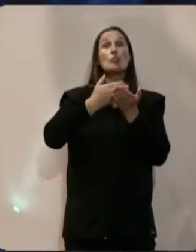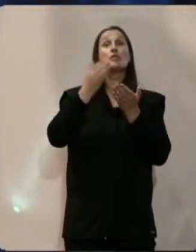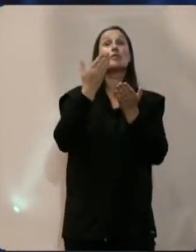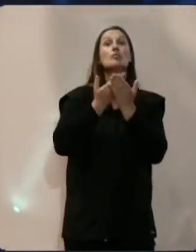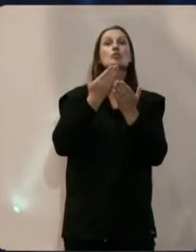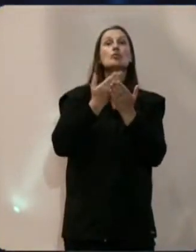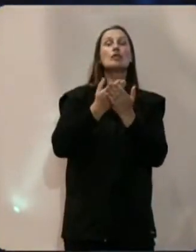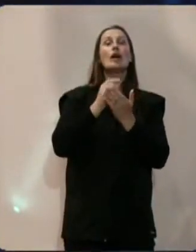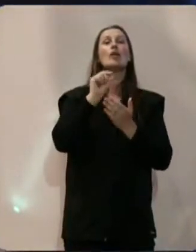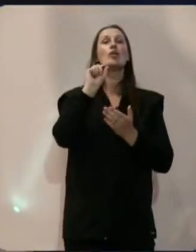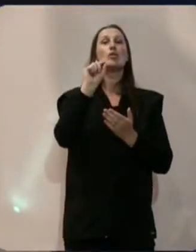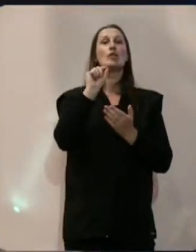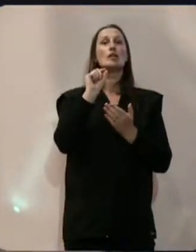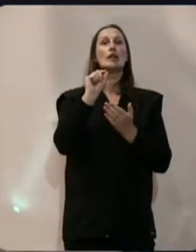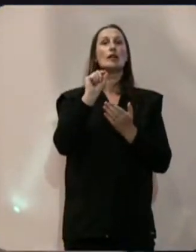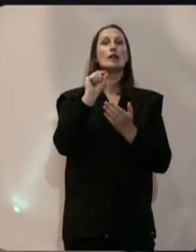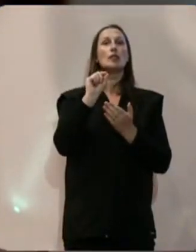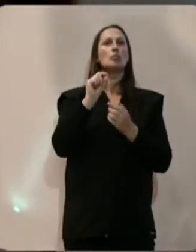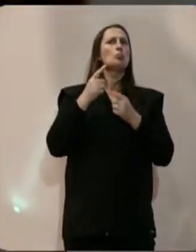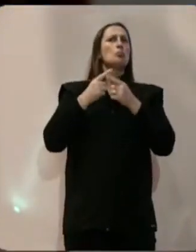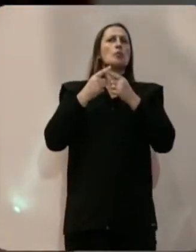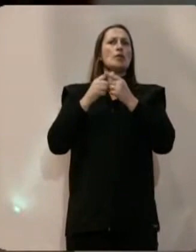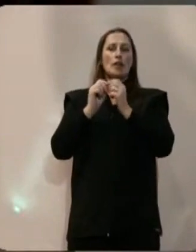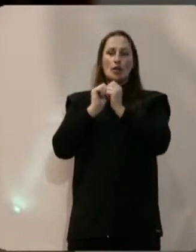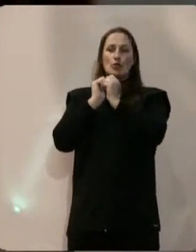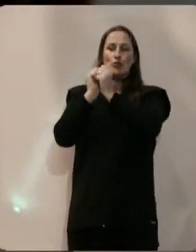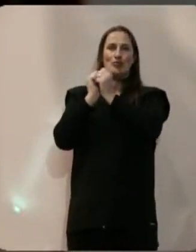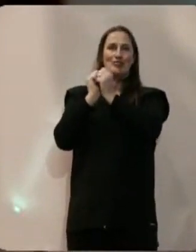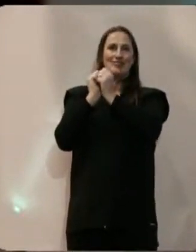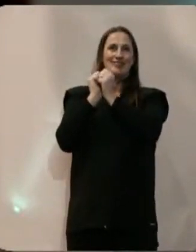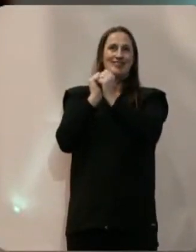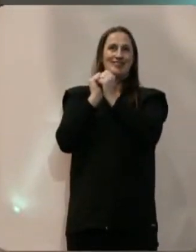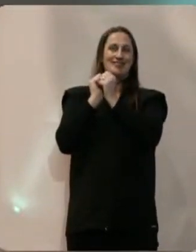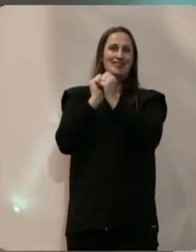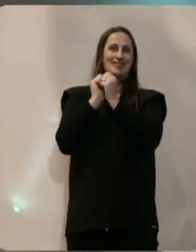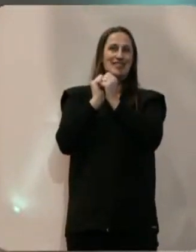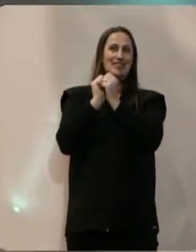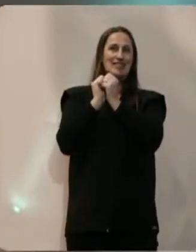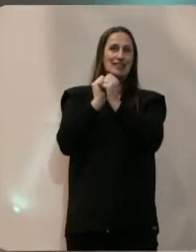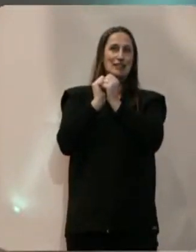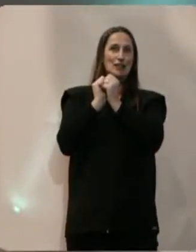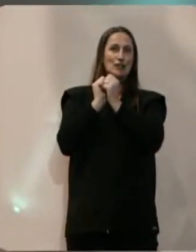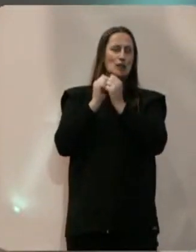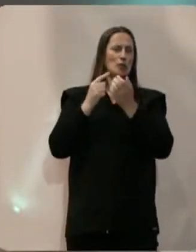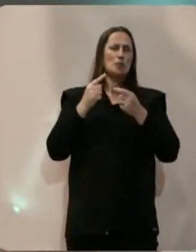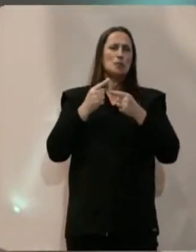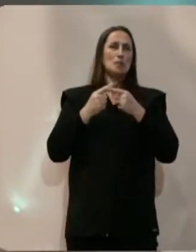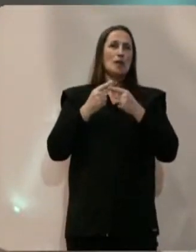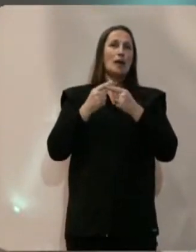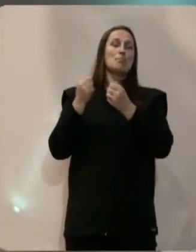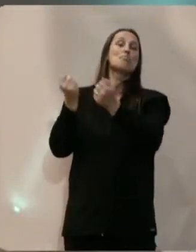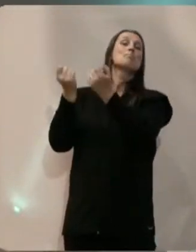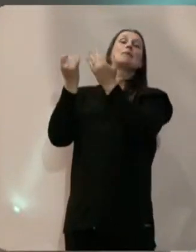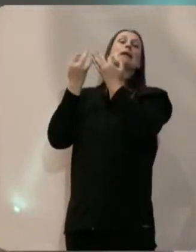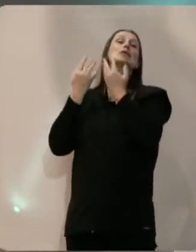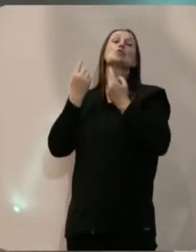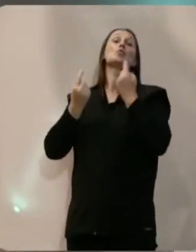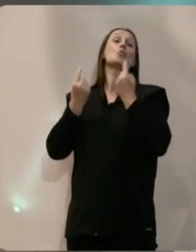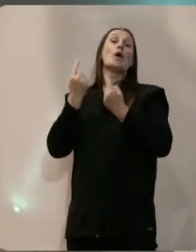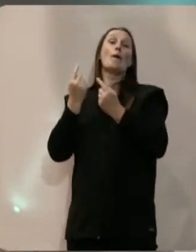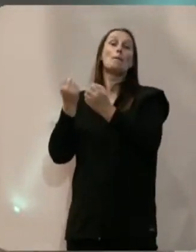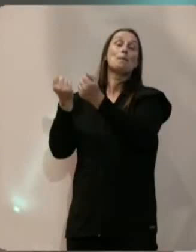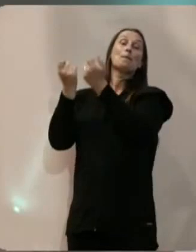para que permanecer? Ou qual é a vantagem, qual é a bênção